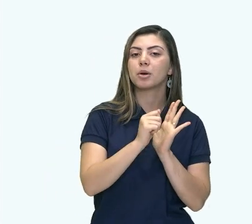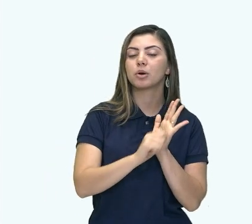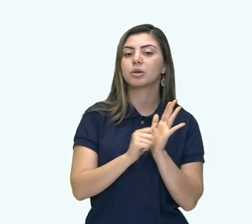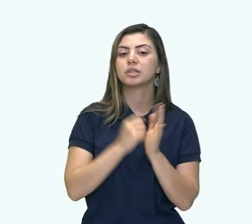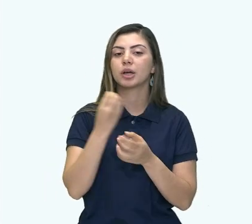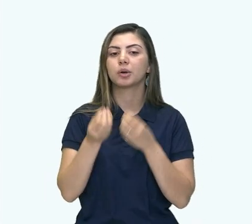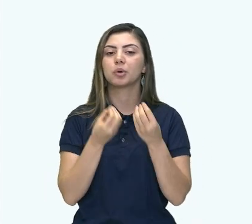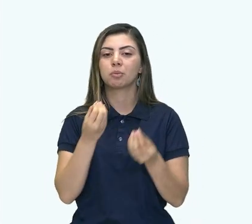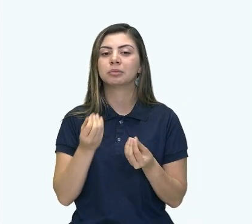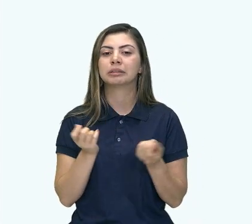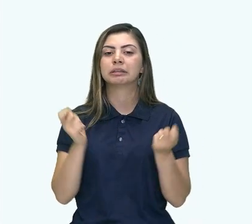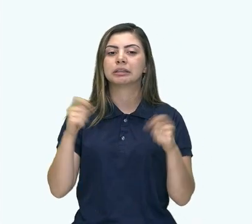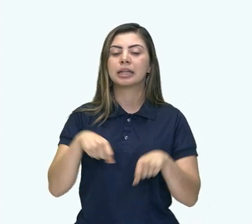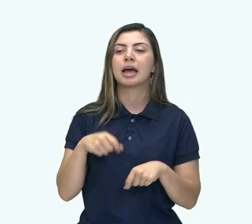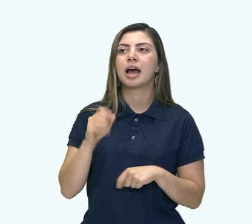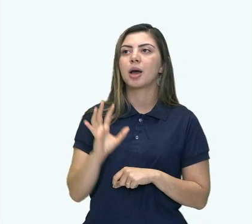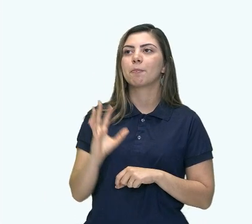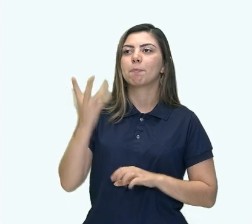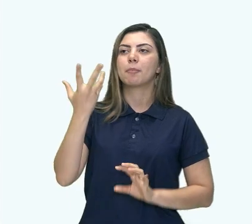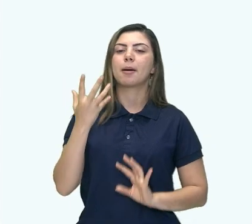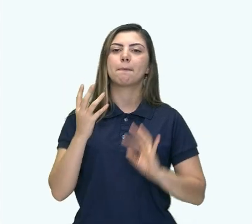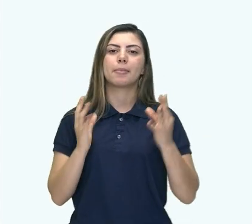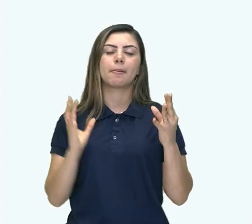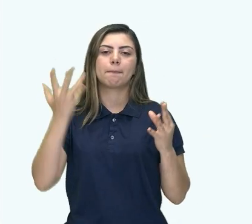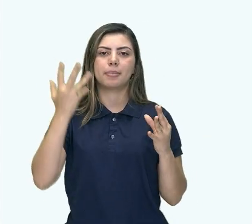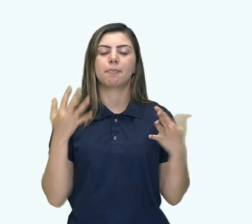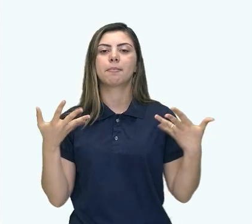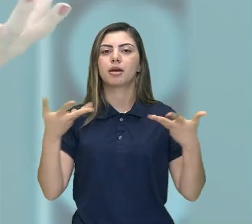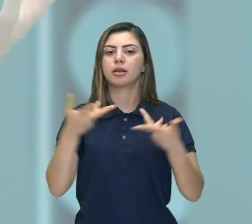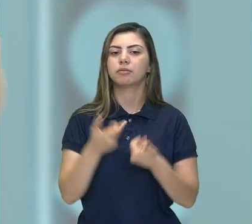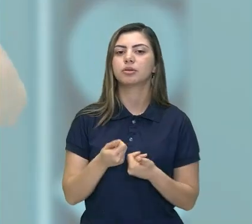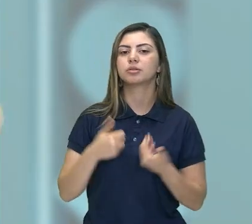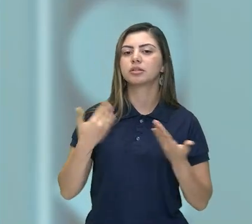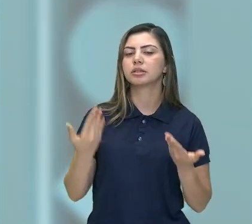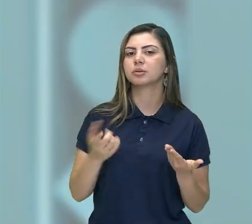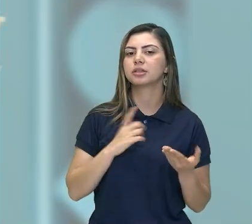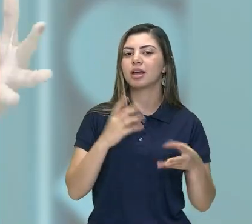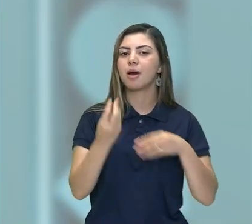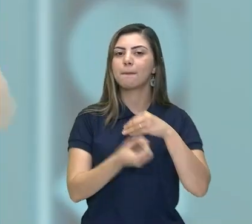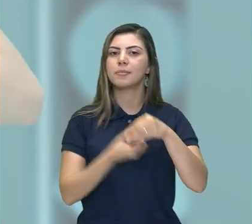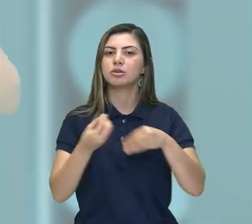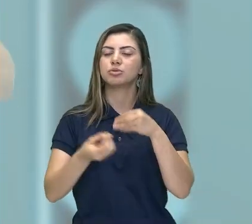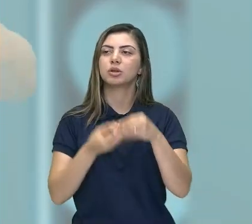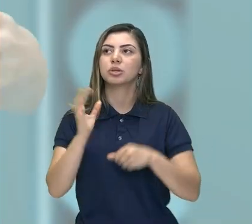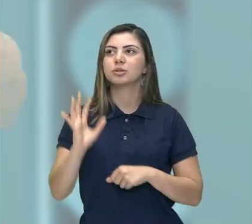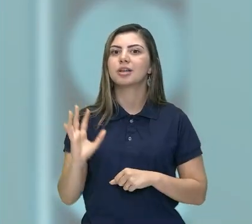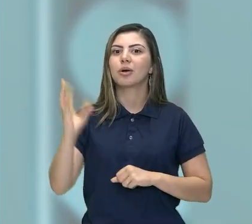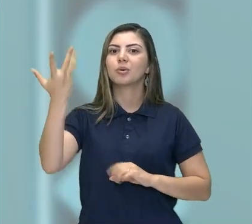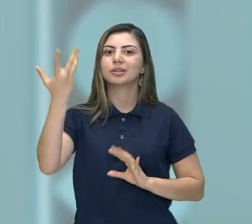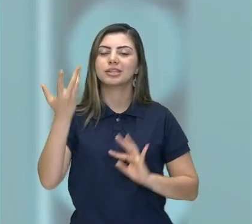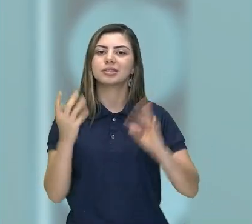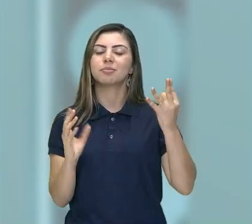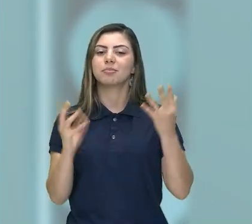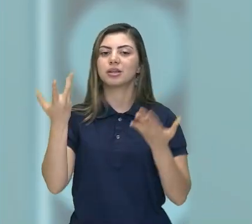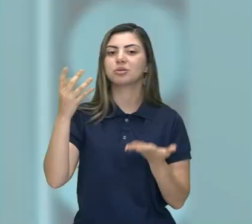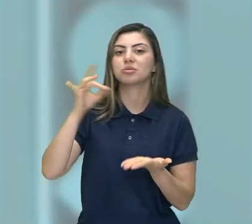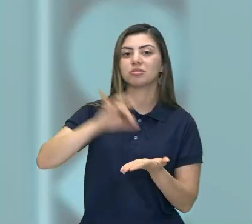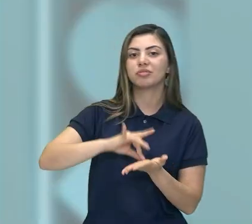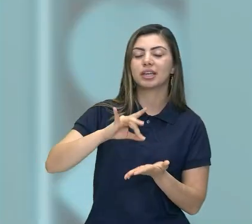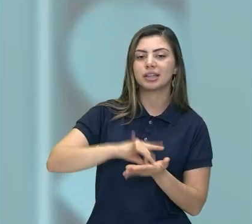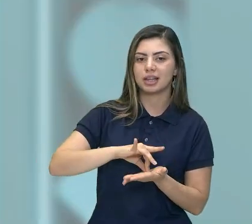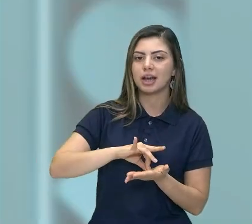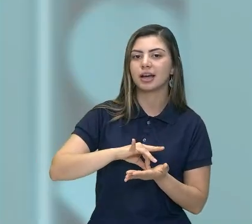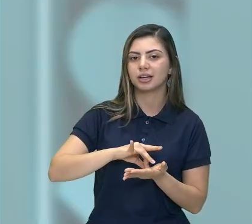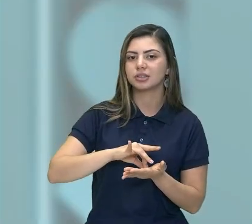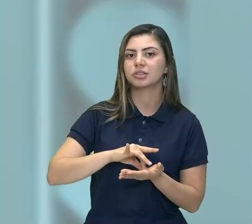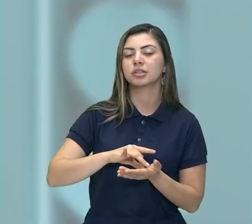realista fantástica, e o que significa isso? É que nós vamos ter a mistura do real, né, desse contexto aqui real,